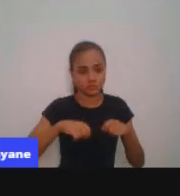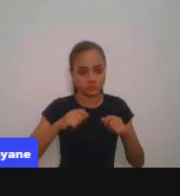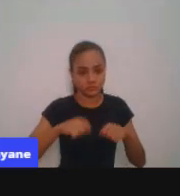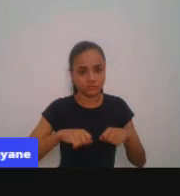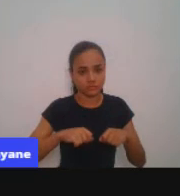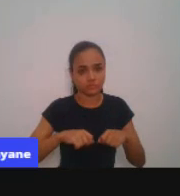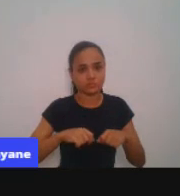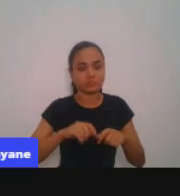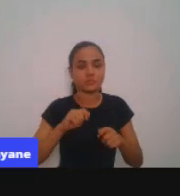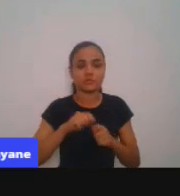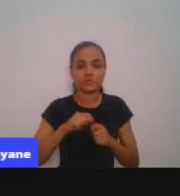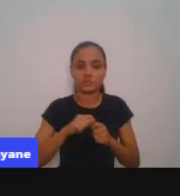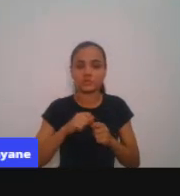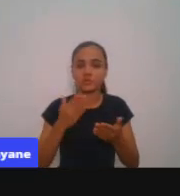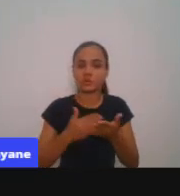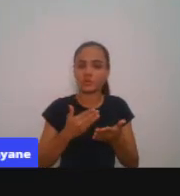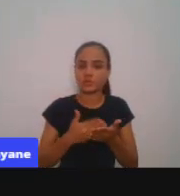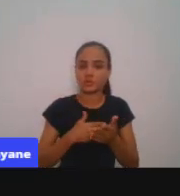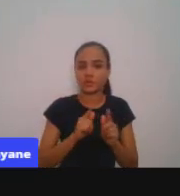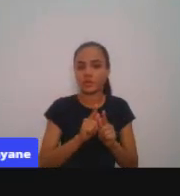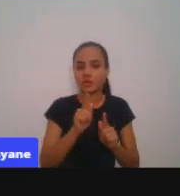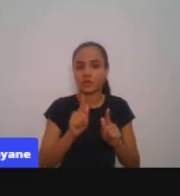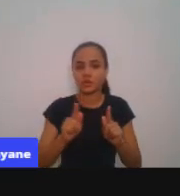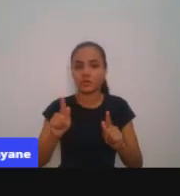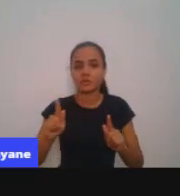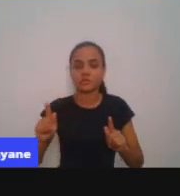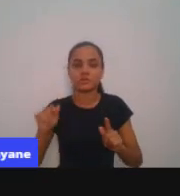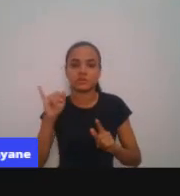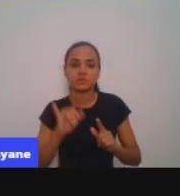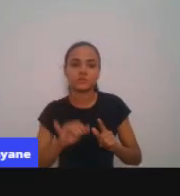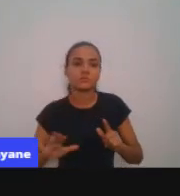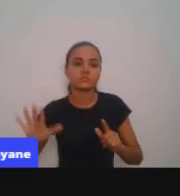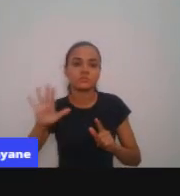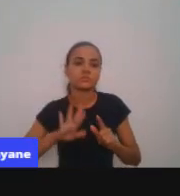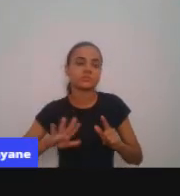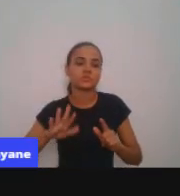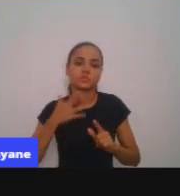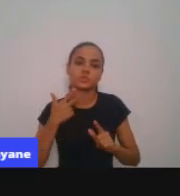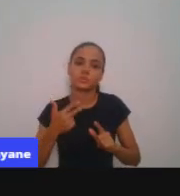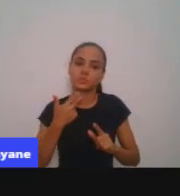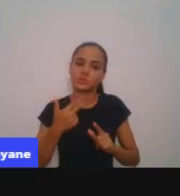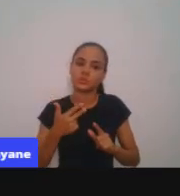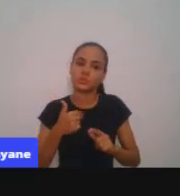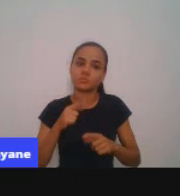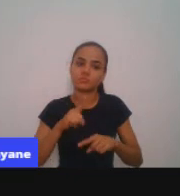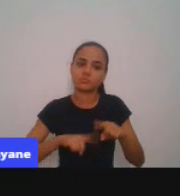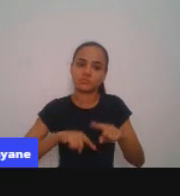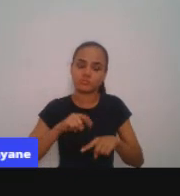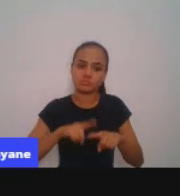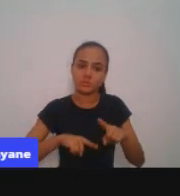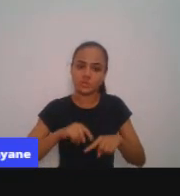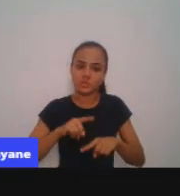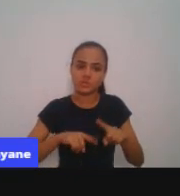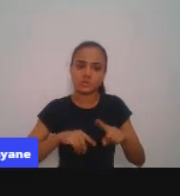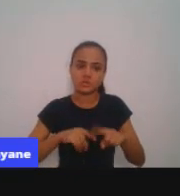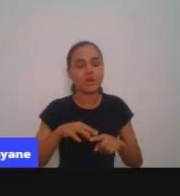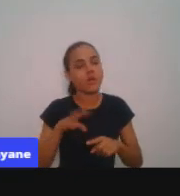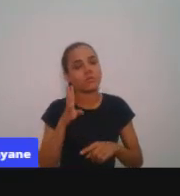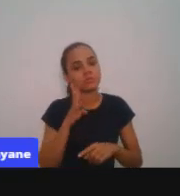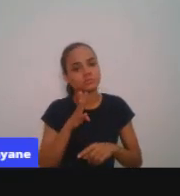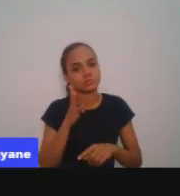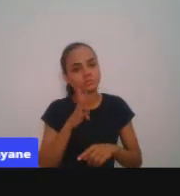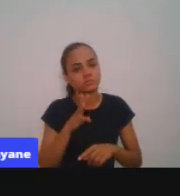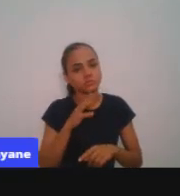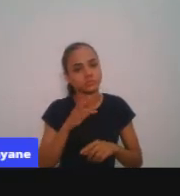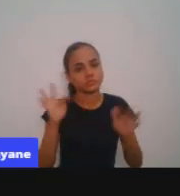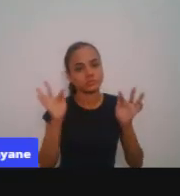uma gráfica, com imagens coloridas, né? Um material bem bacana. Nós ficamos muito felizes com essa ideia. Na hora